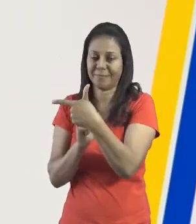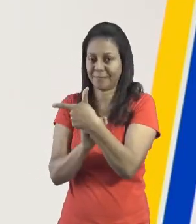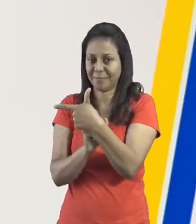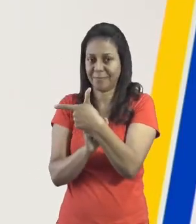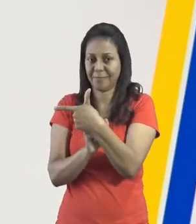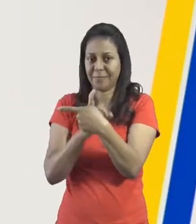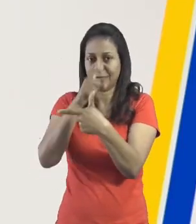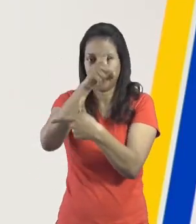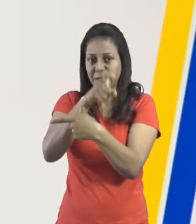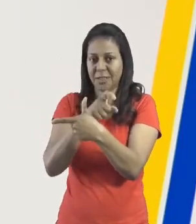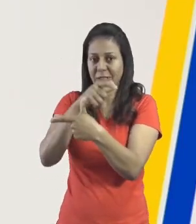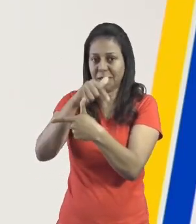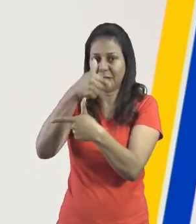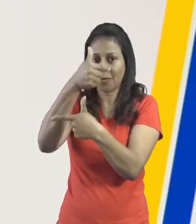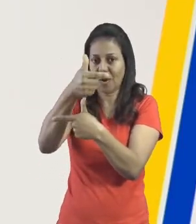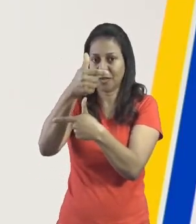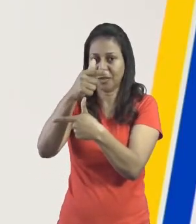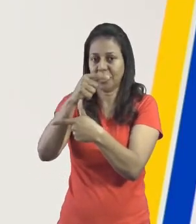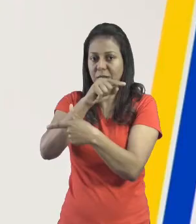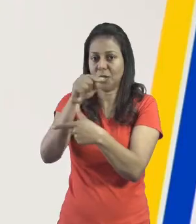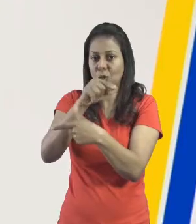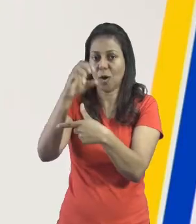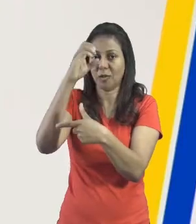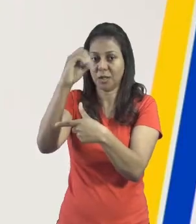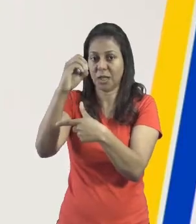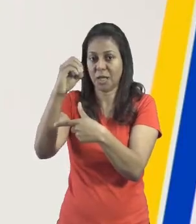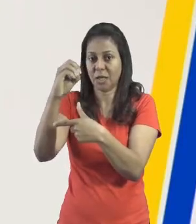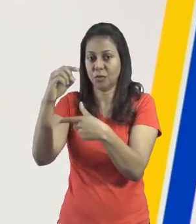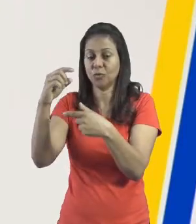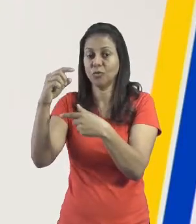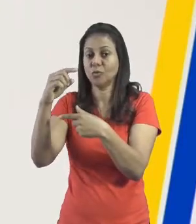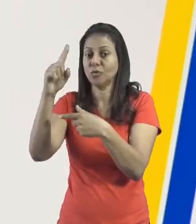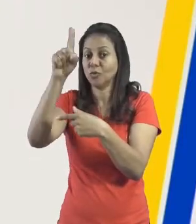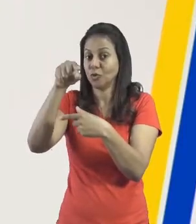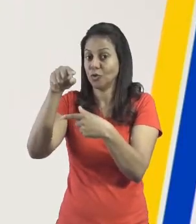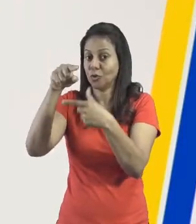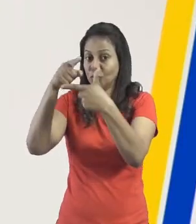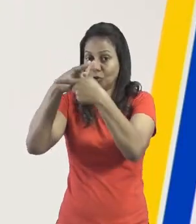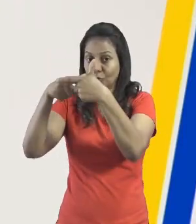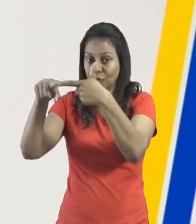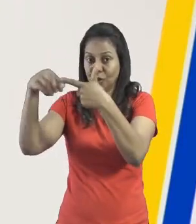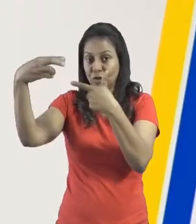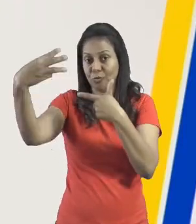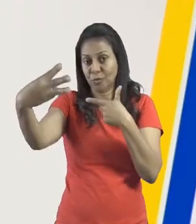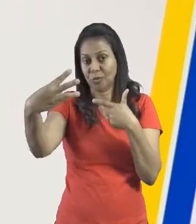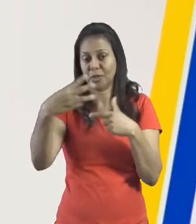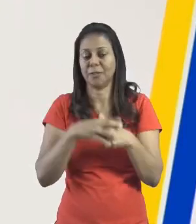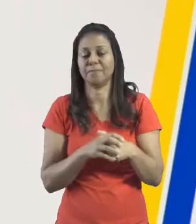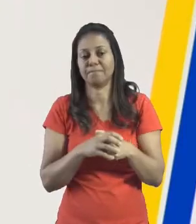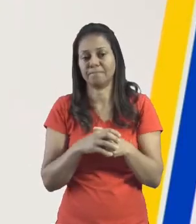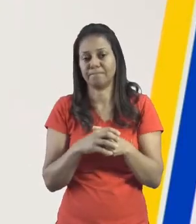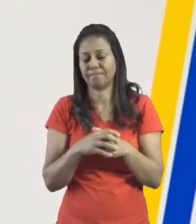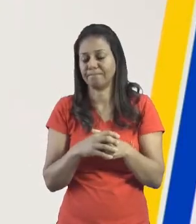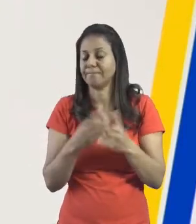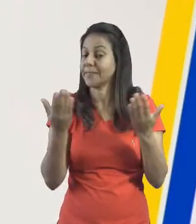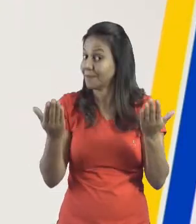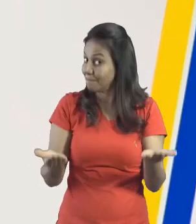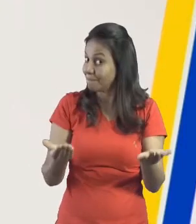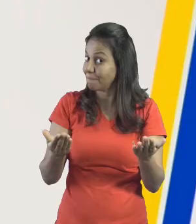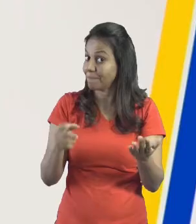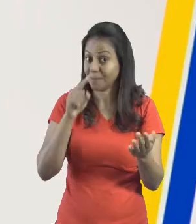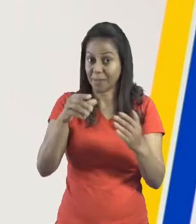x² igual a zero dividido por 3. Lógico, gente, que esse método aqui que nós fazemos é um